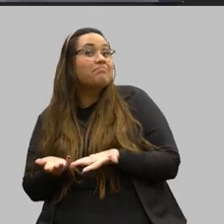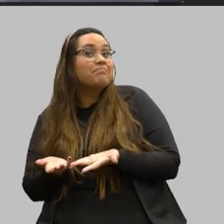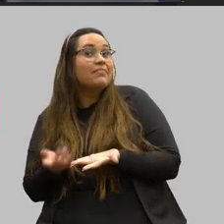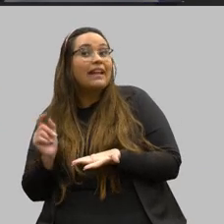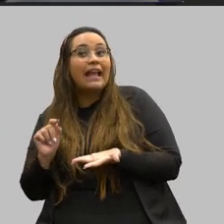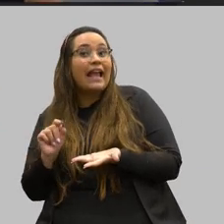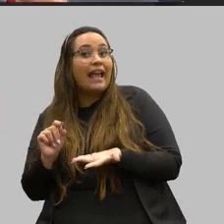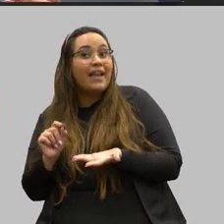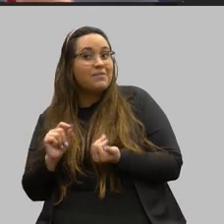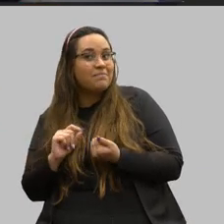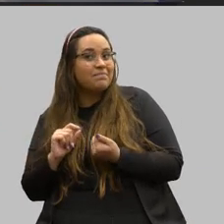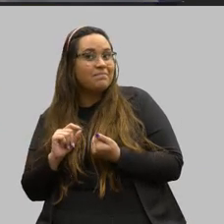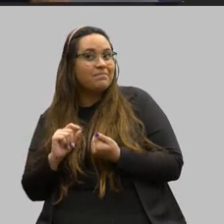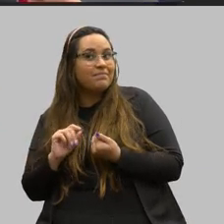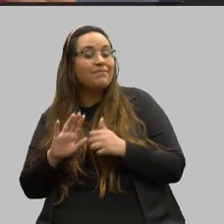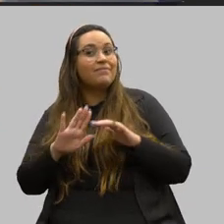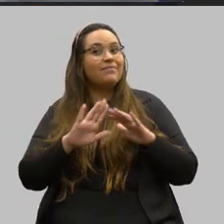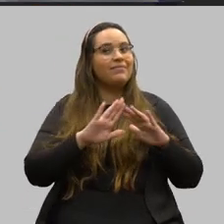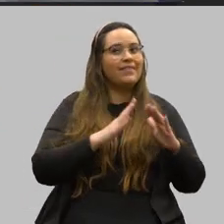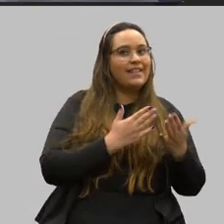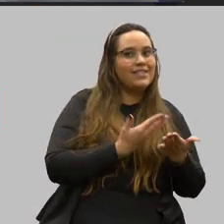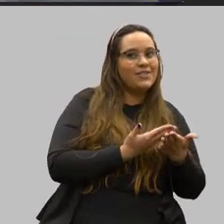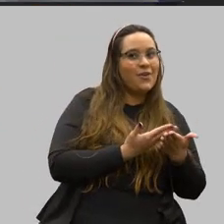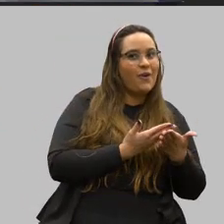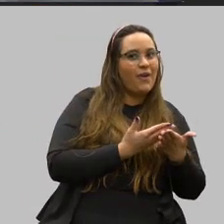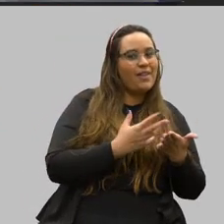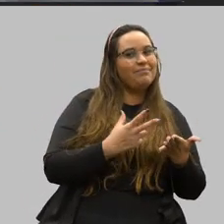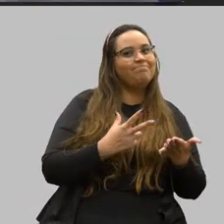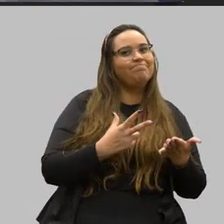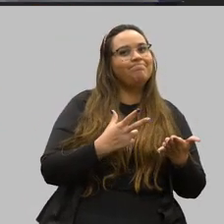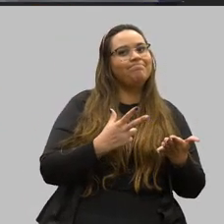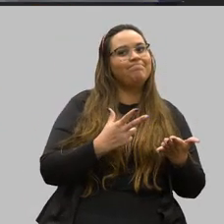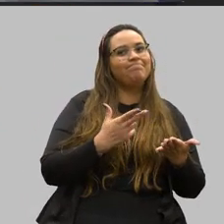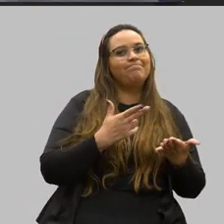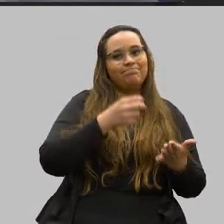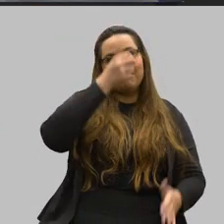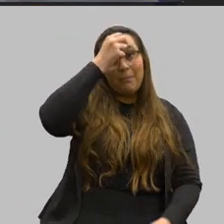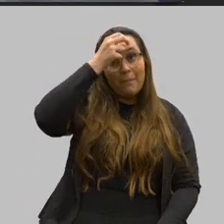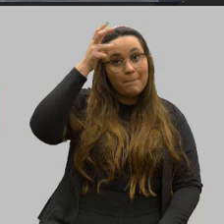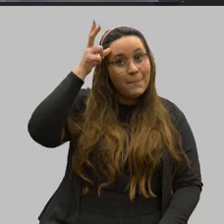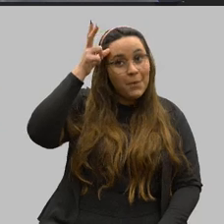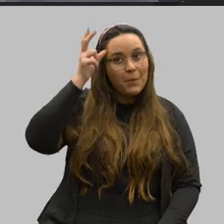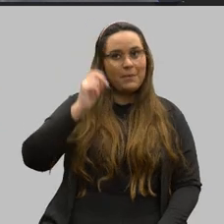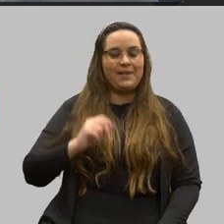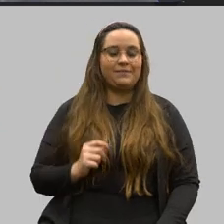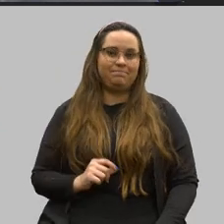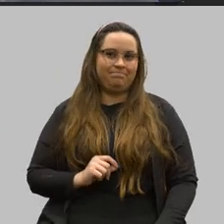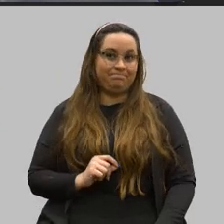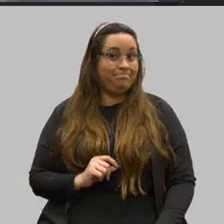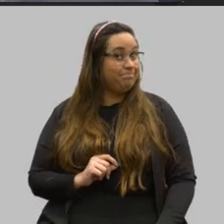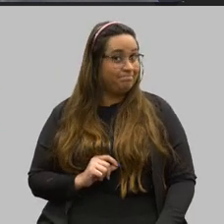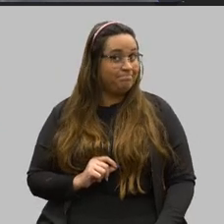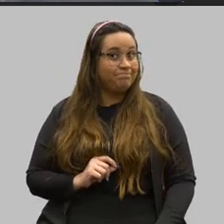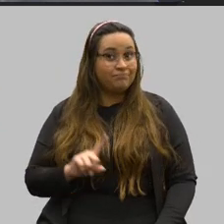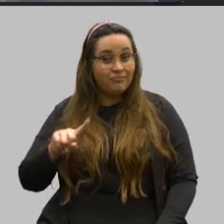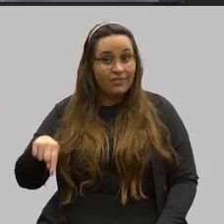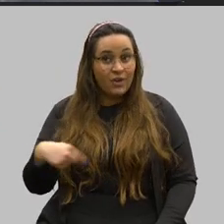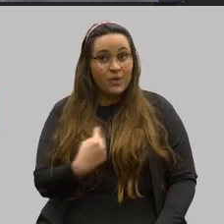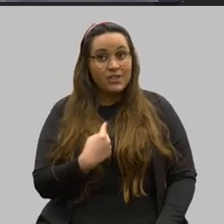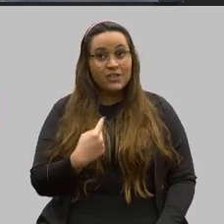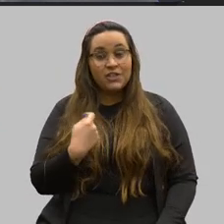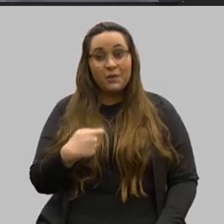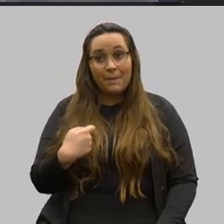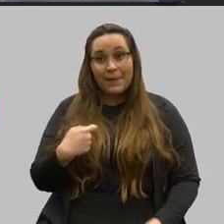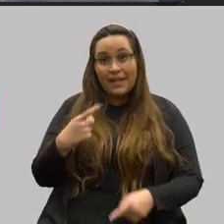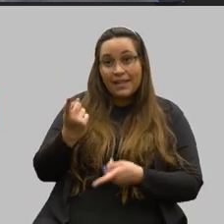essas famílias a escola pública então a importância de da gente superar esse déficit